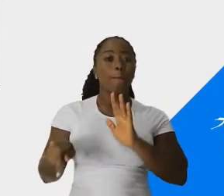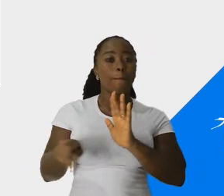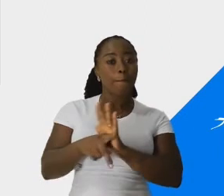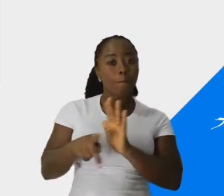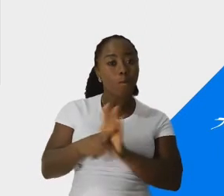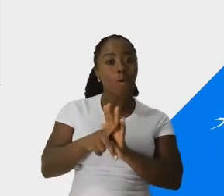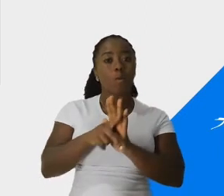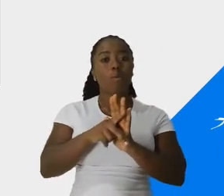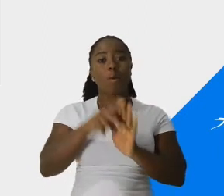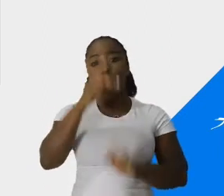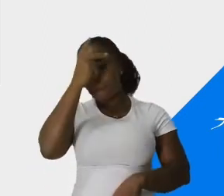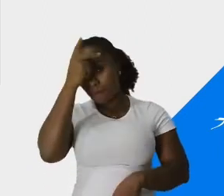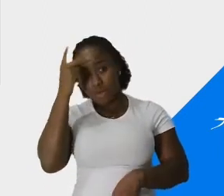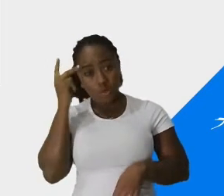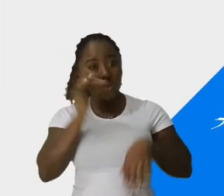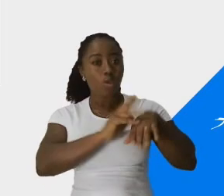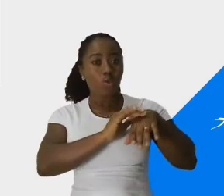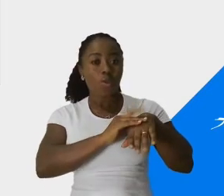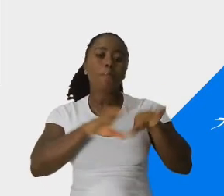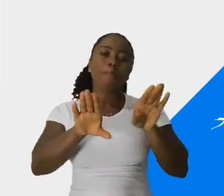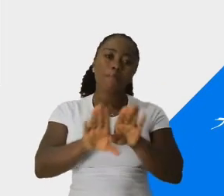toda adoece.